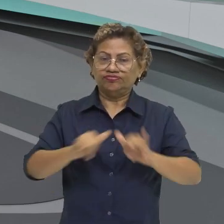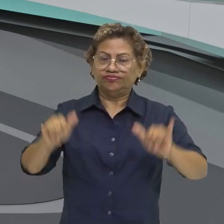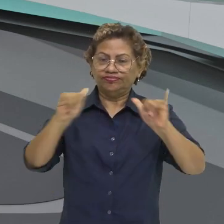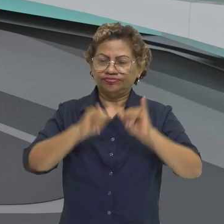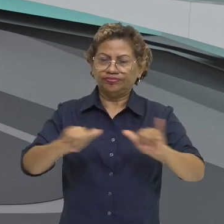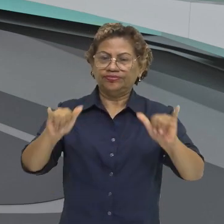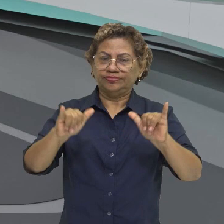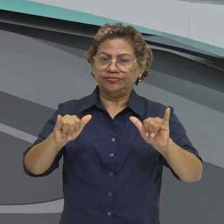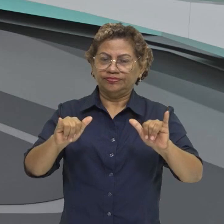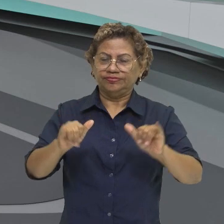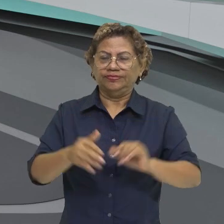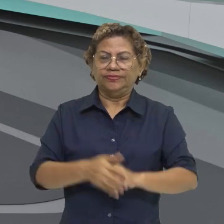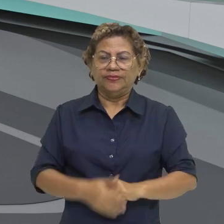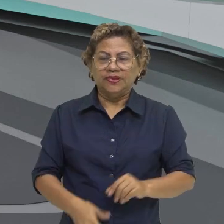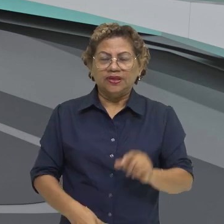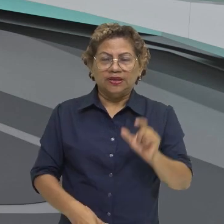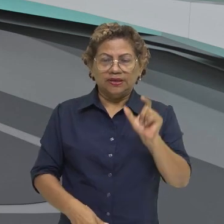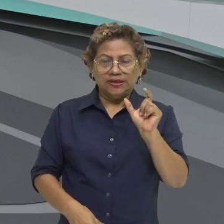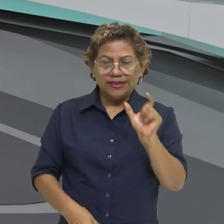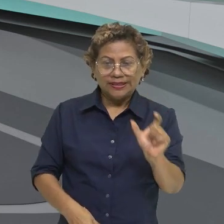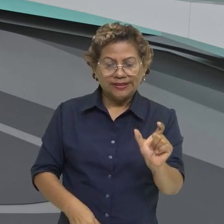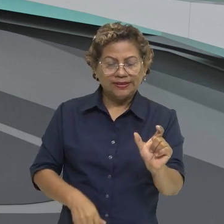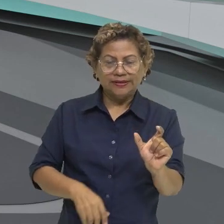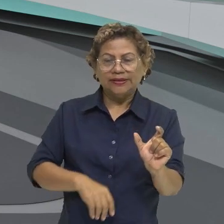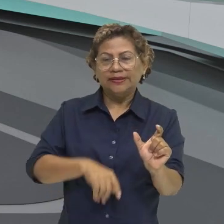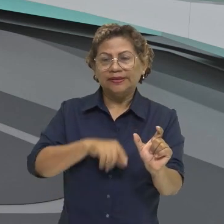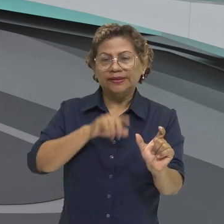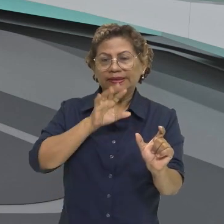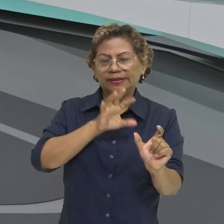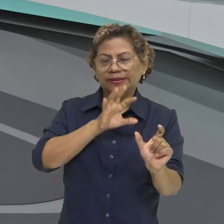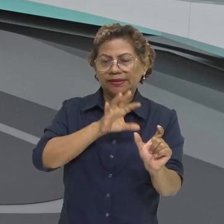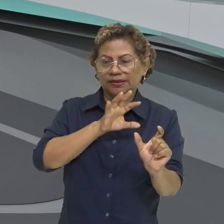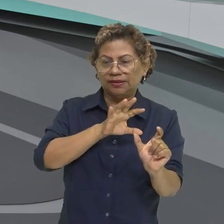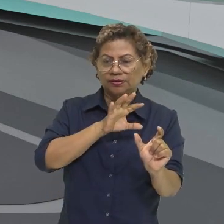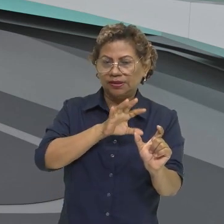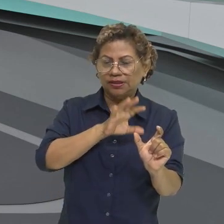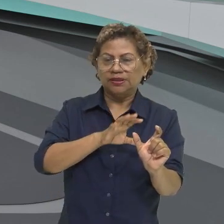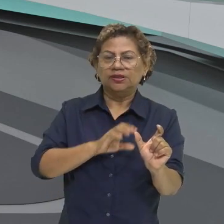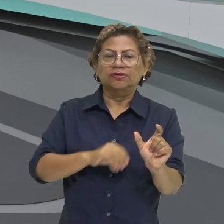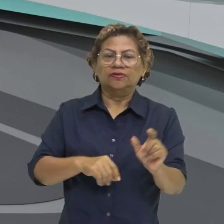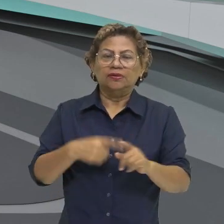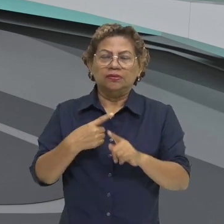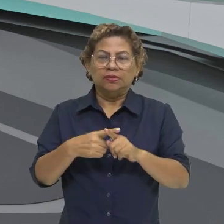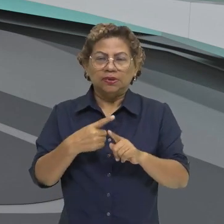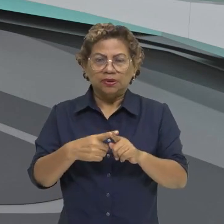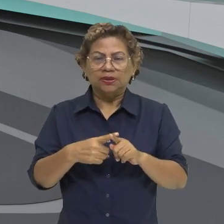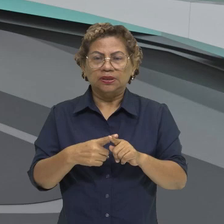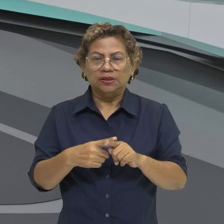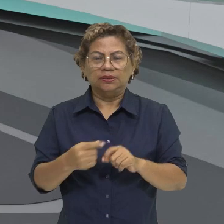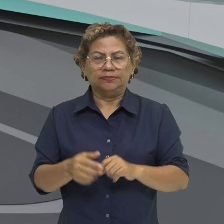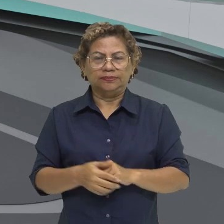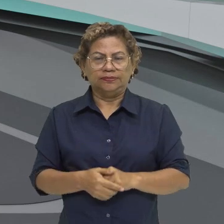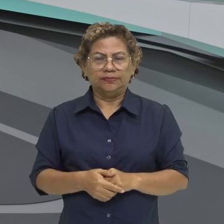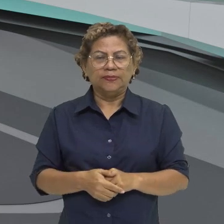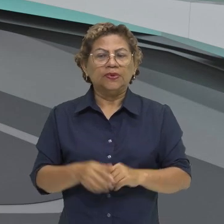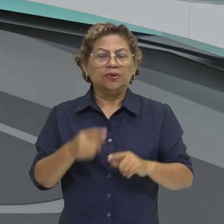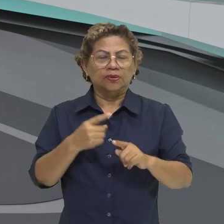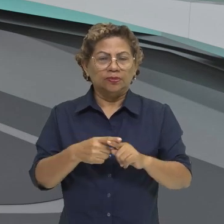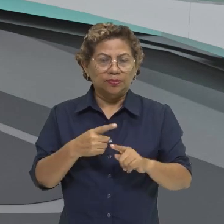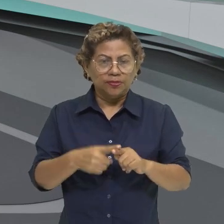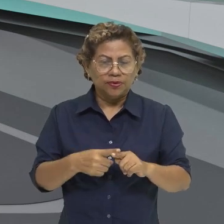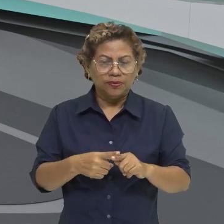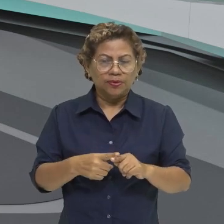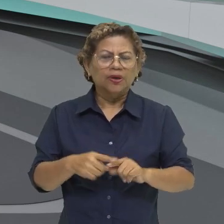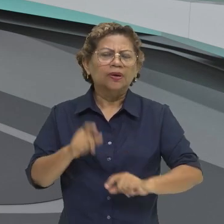função denotativa. Por quê, professora? Porque eles servem, eles se prestam, eles têm a função de